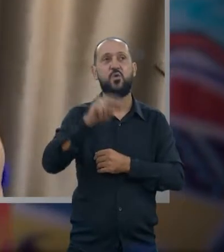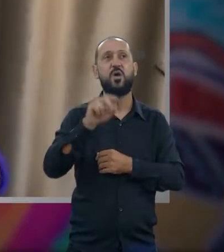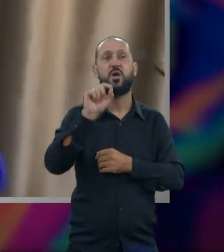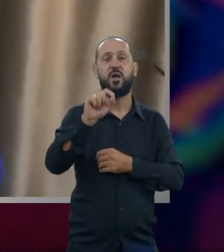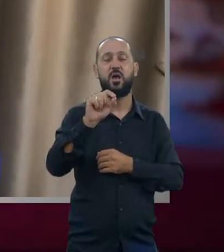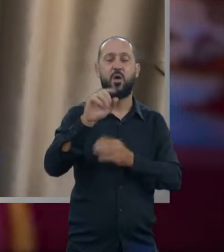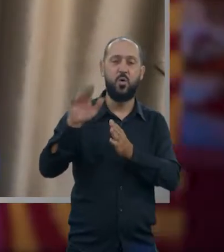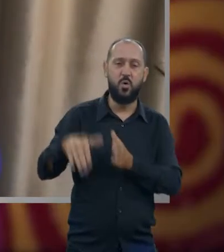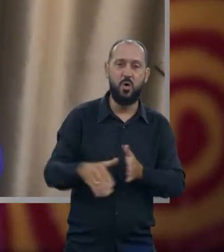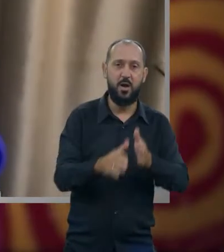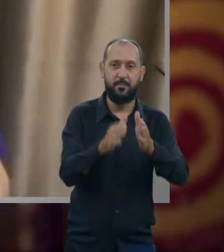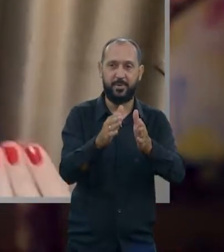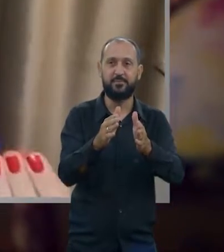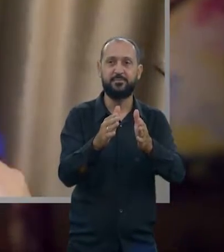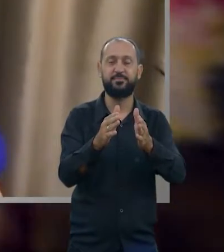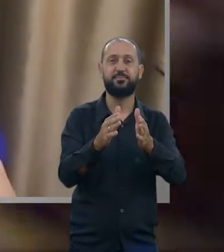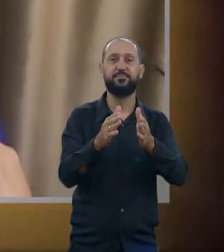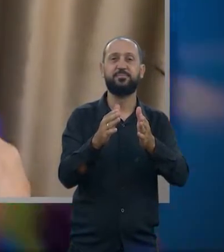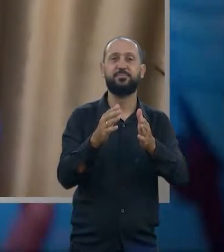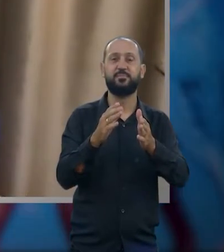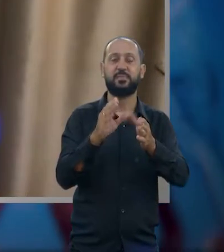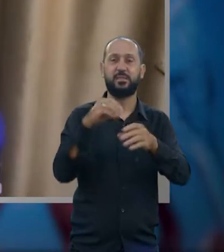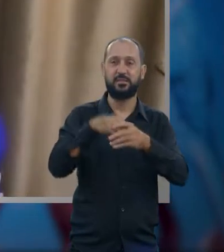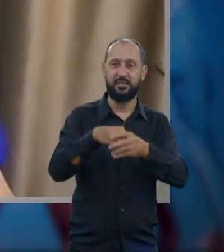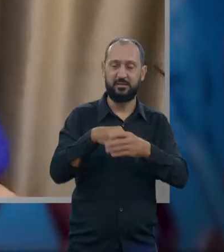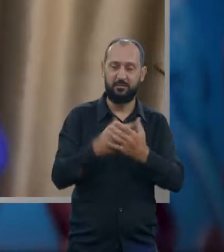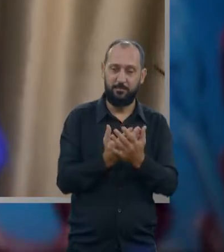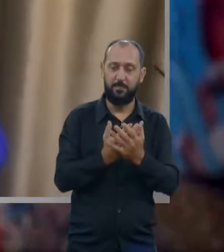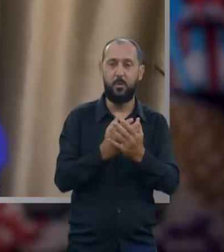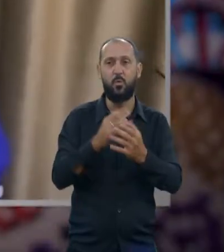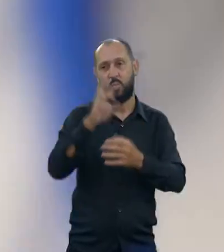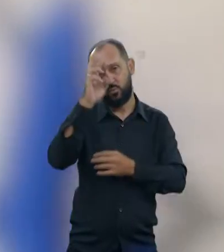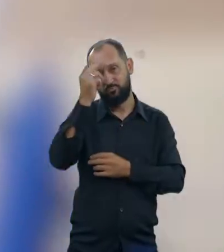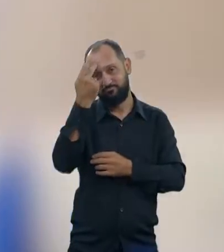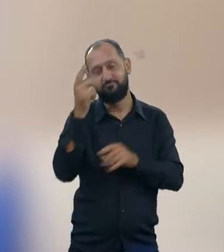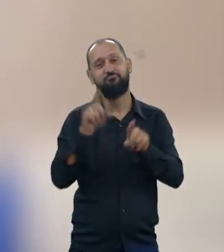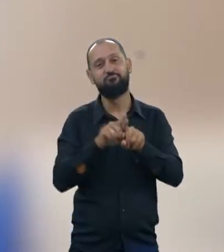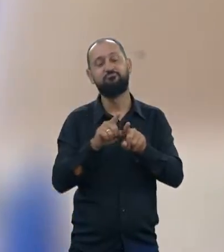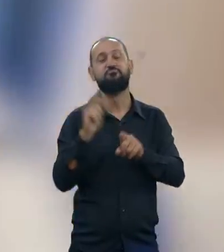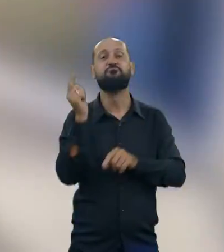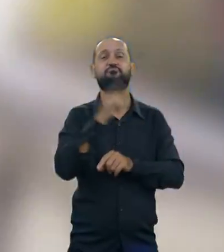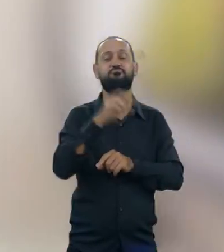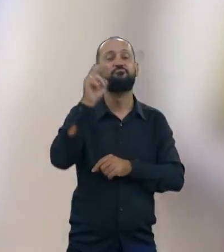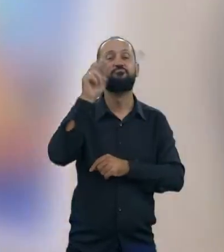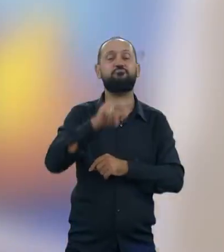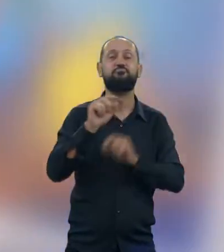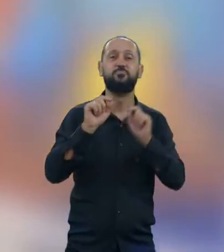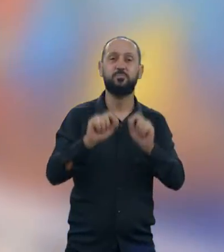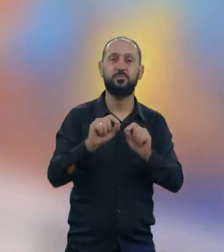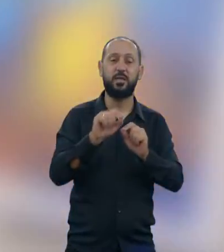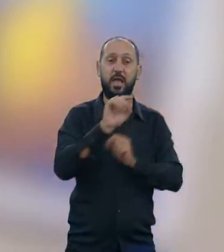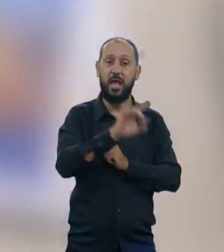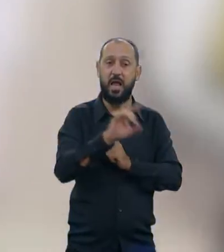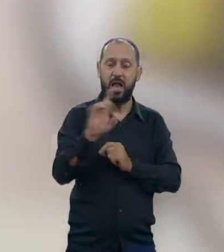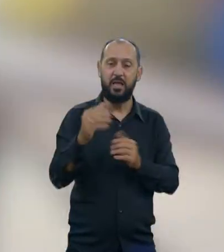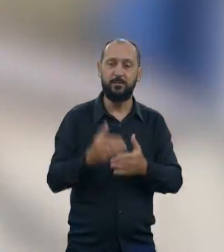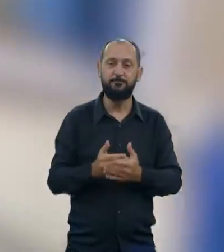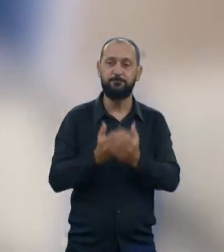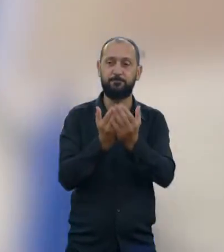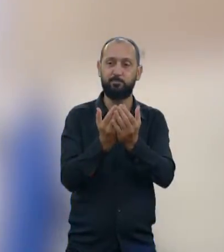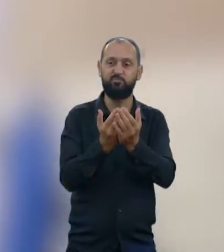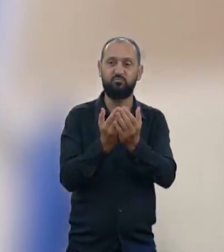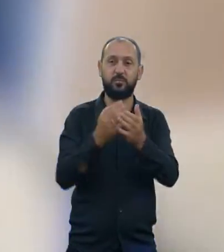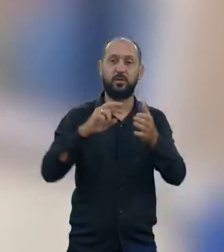consegue enxergar a nossa jornada nas cartas, ou o contrário também, que a gente consegue enxergar o que